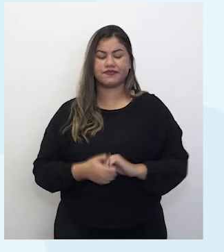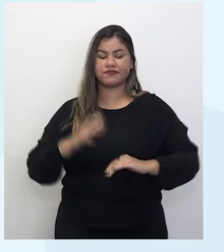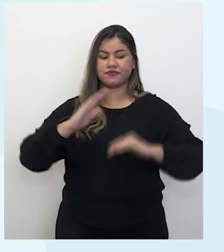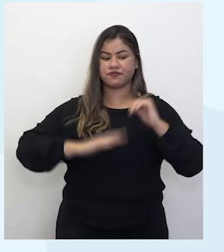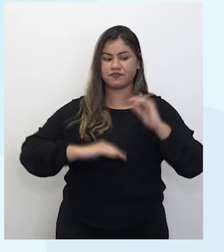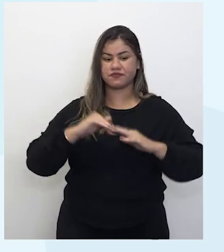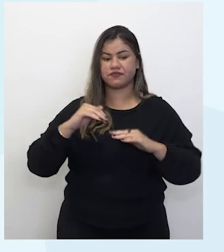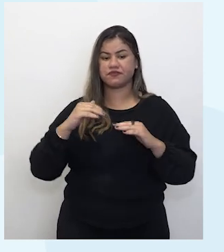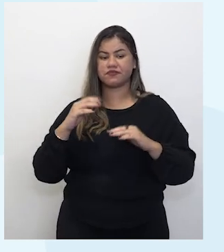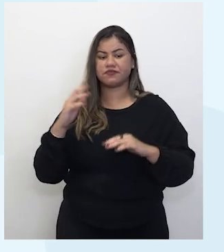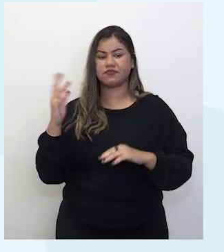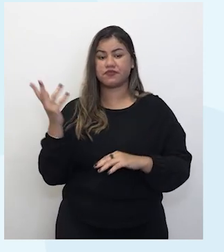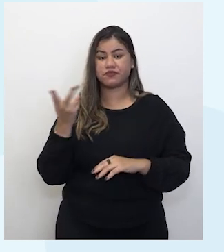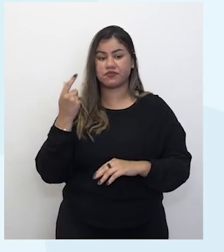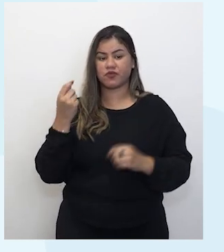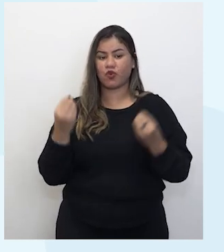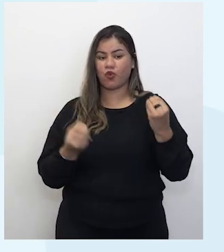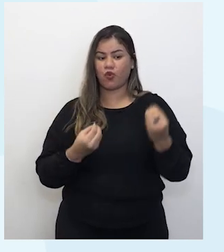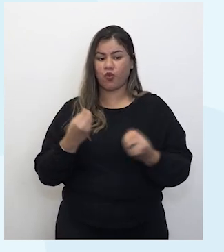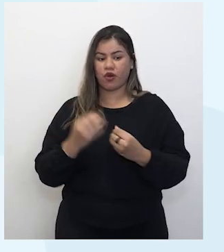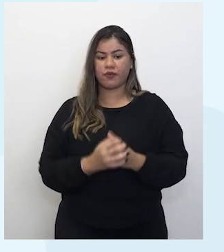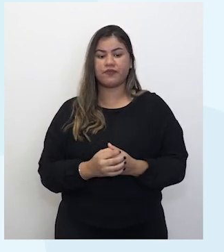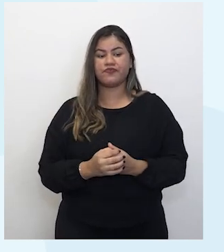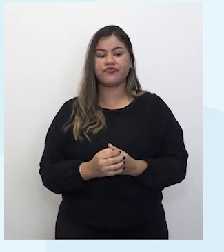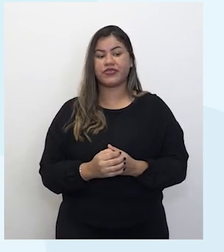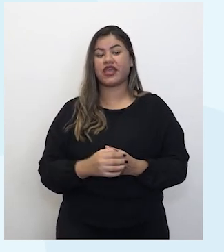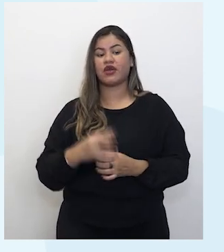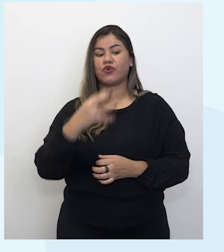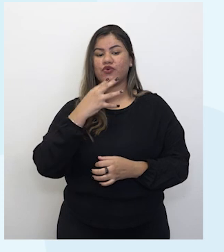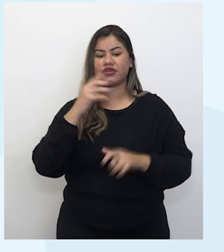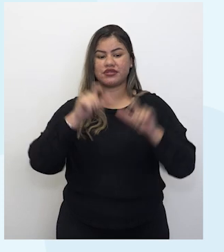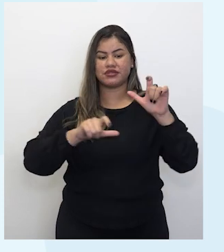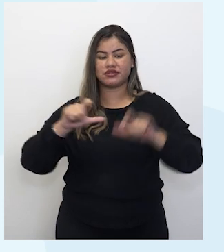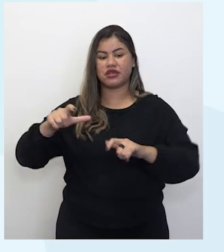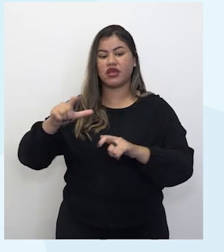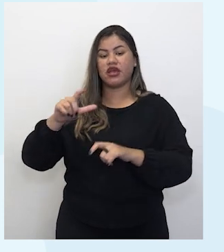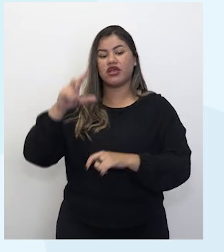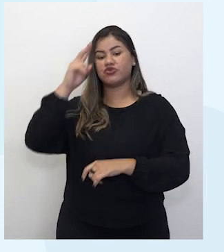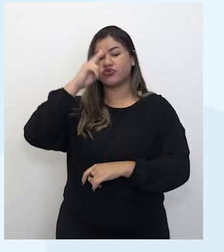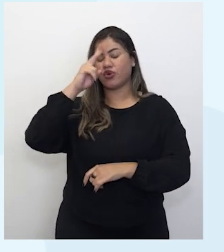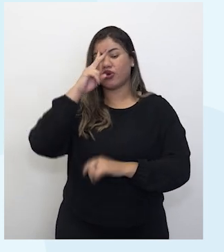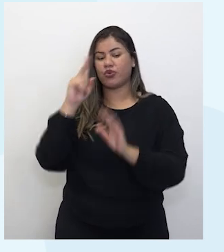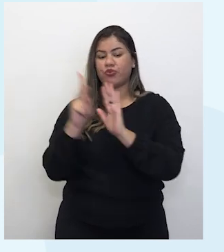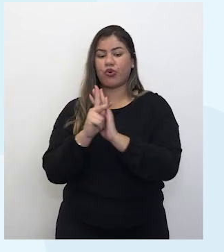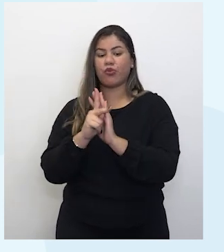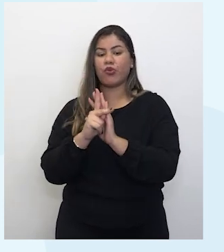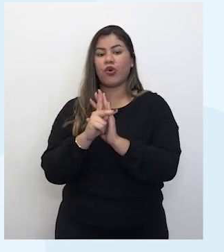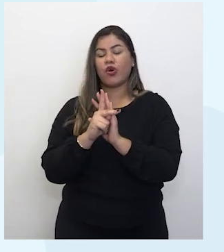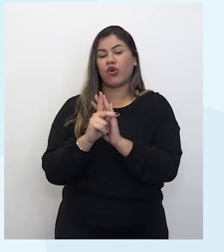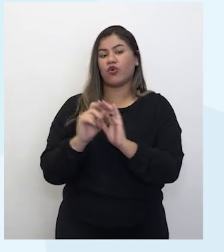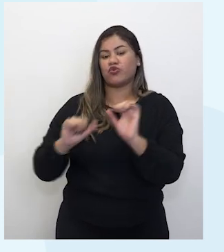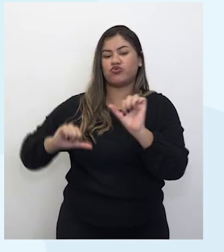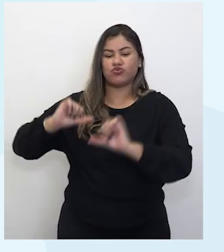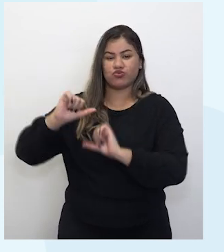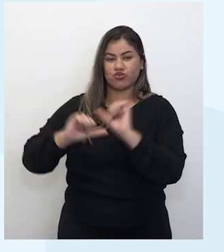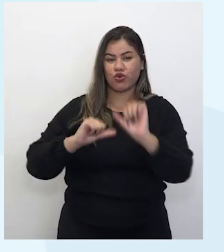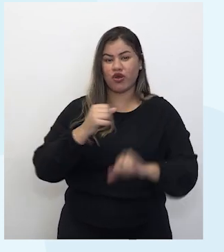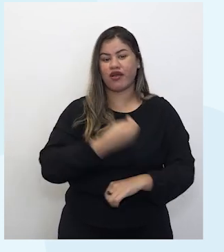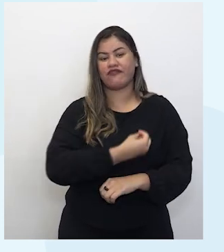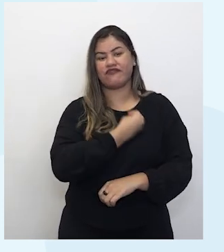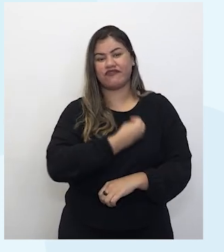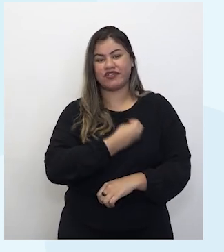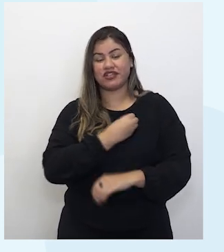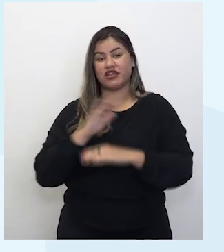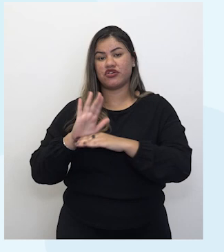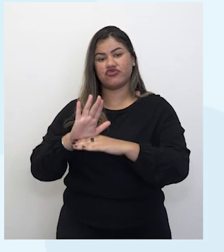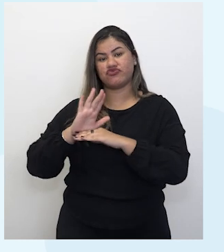envolvidas. O objetivo é conhecer histórias de jovens que mudaram ou que estão mudando a própria vida e o mundo.